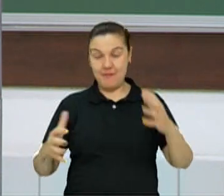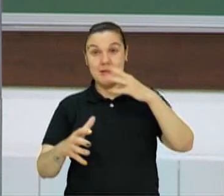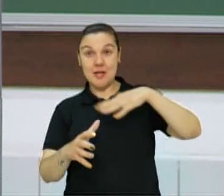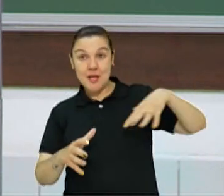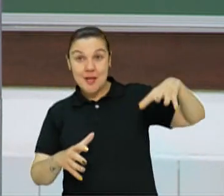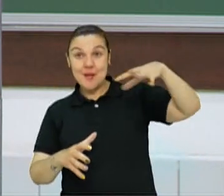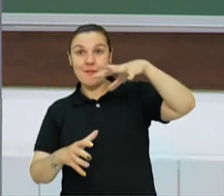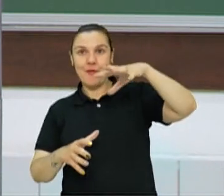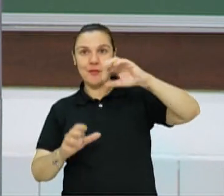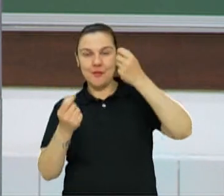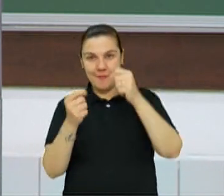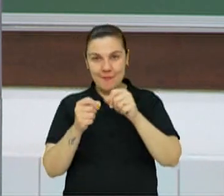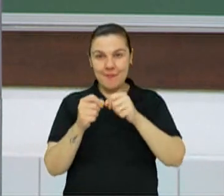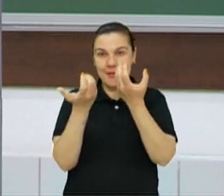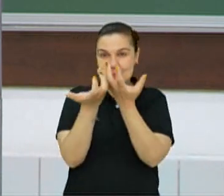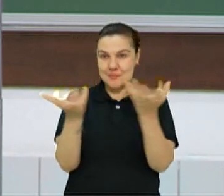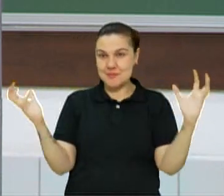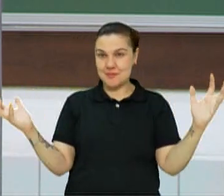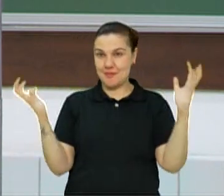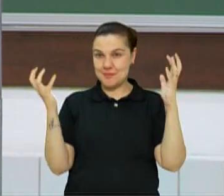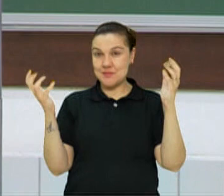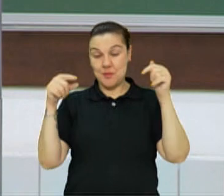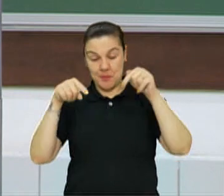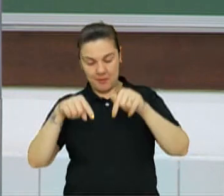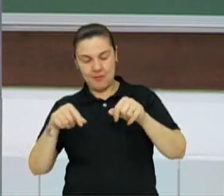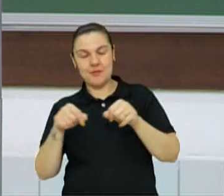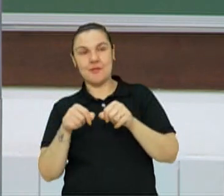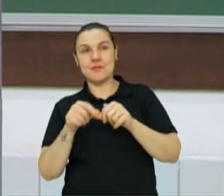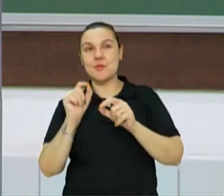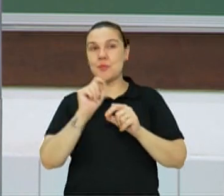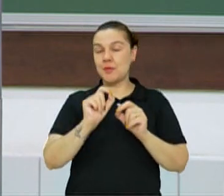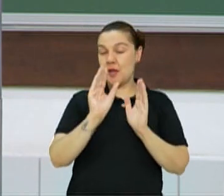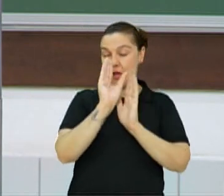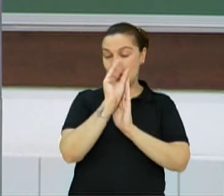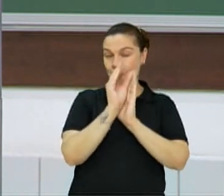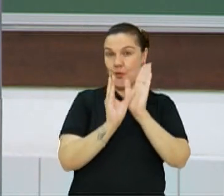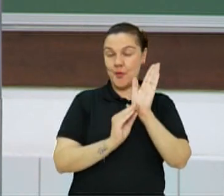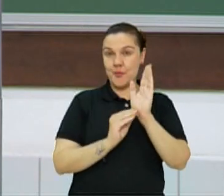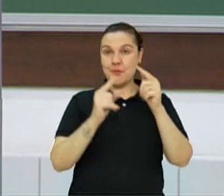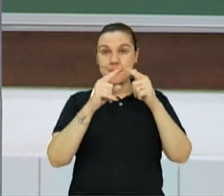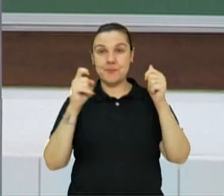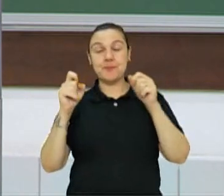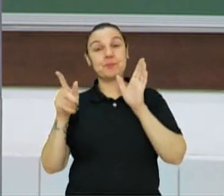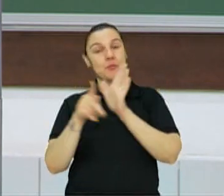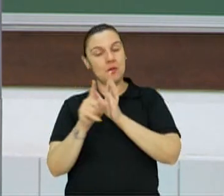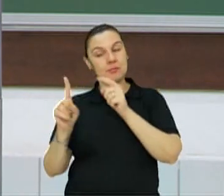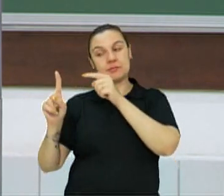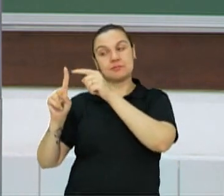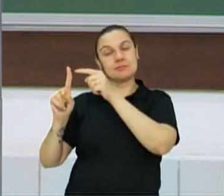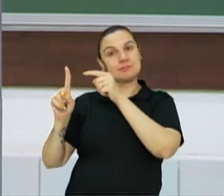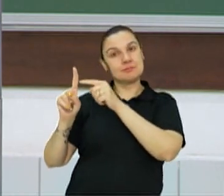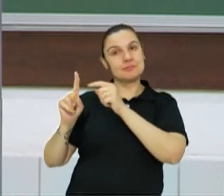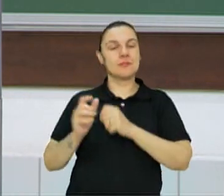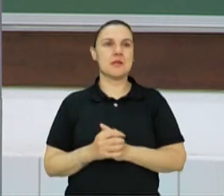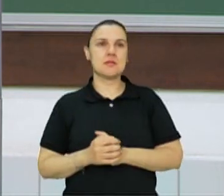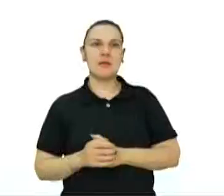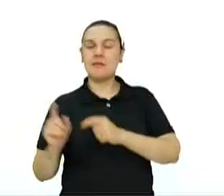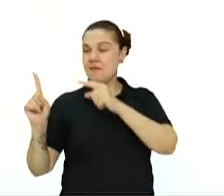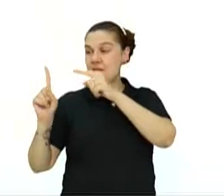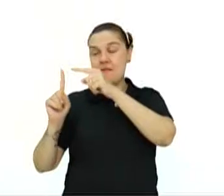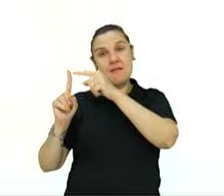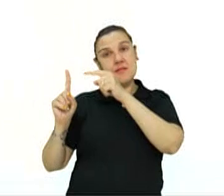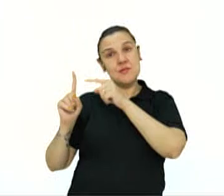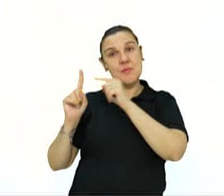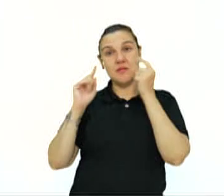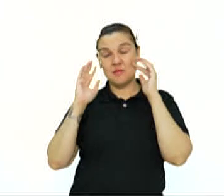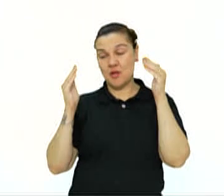e químicos, formam um ecossistema. Agora, nós vamos para o conceito biológico de espécie. Olha lá, espécie pode